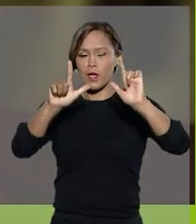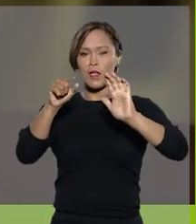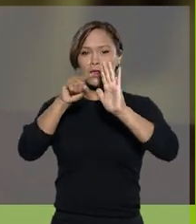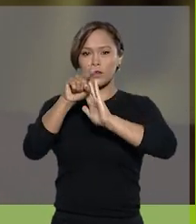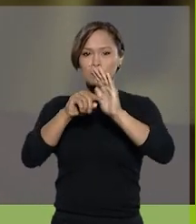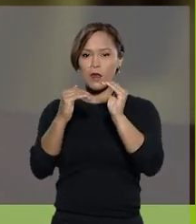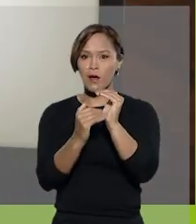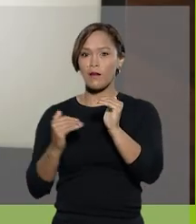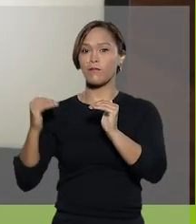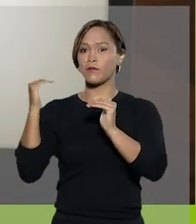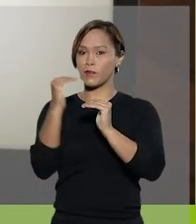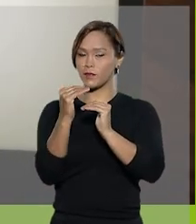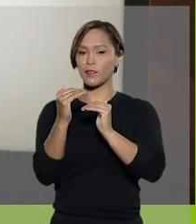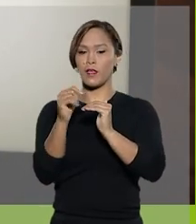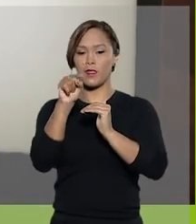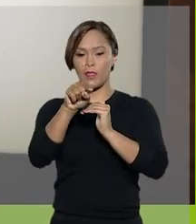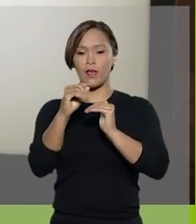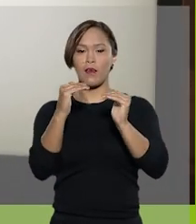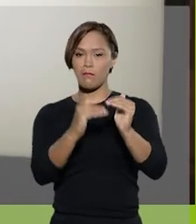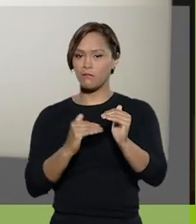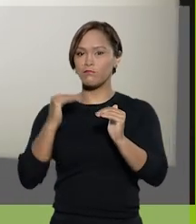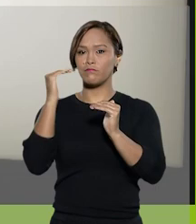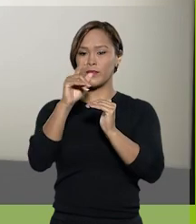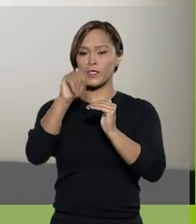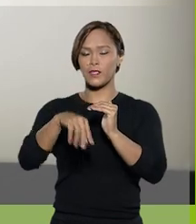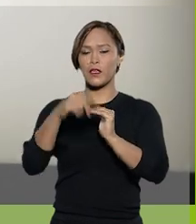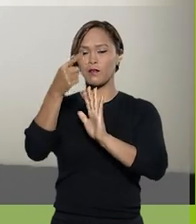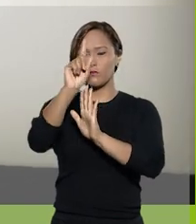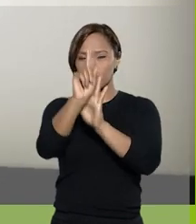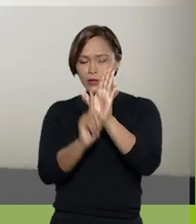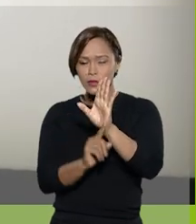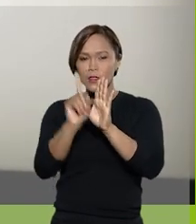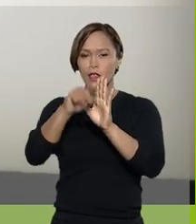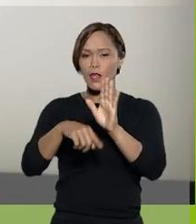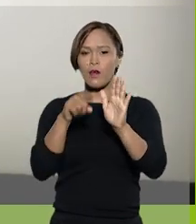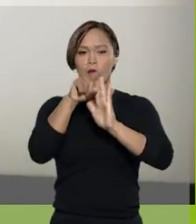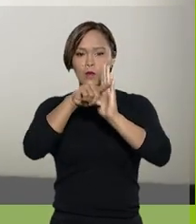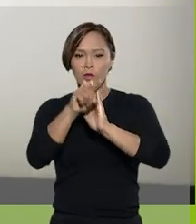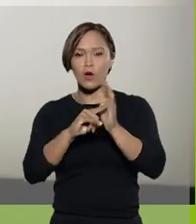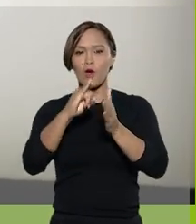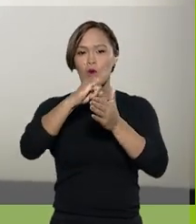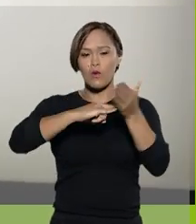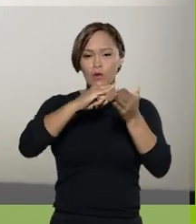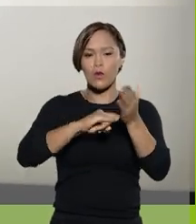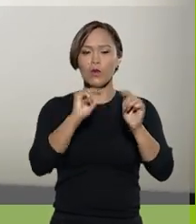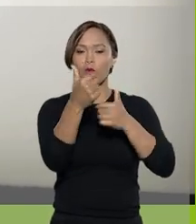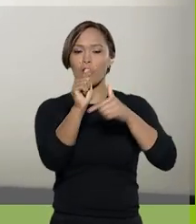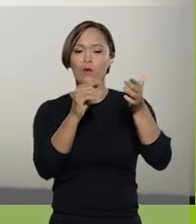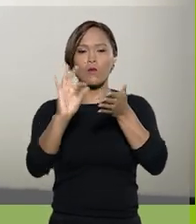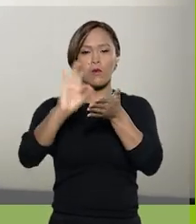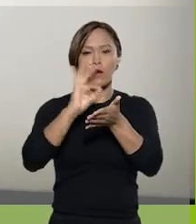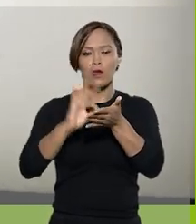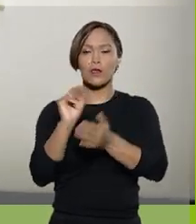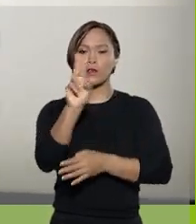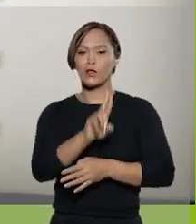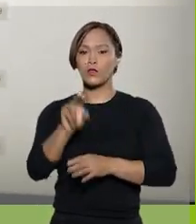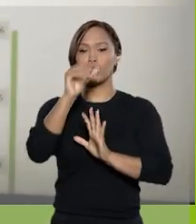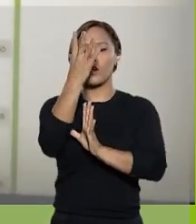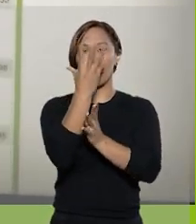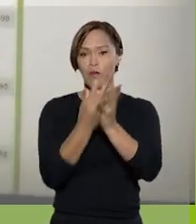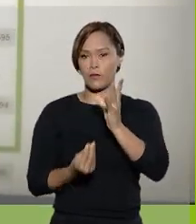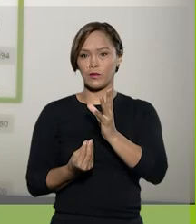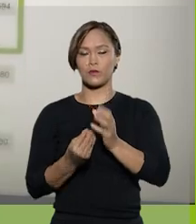pesquisa avançada. Aqui é possível refinar a busca por meio do preenchimento de outros campos e uso de